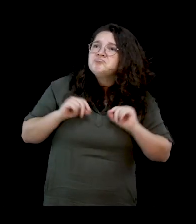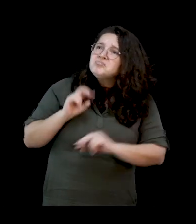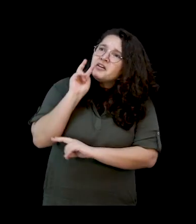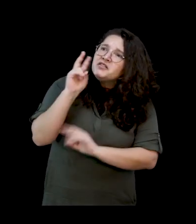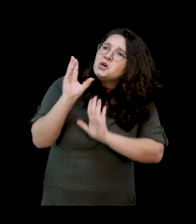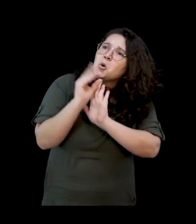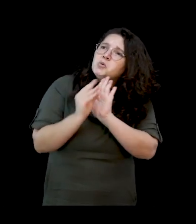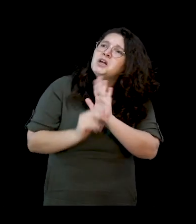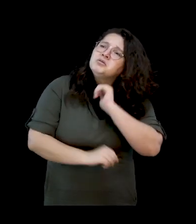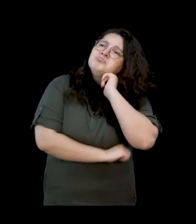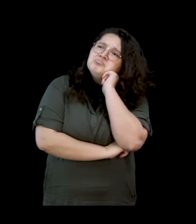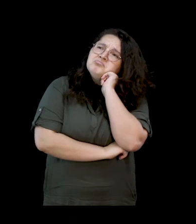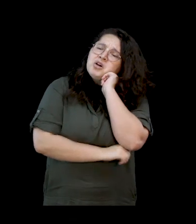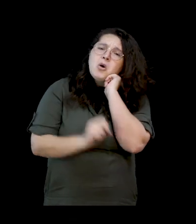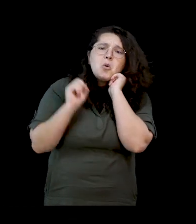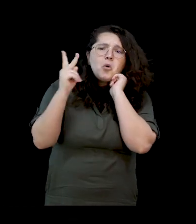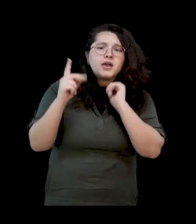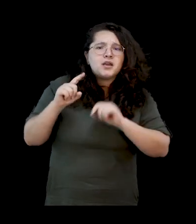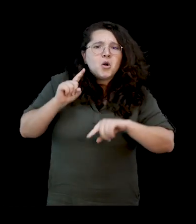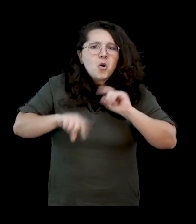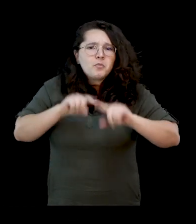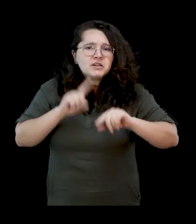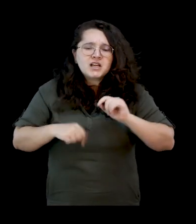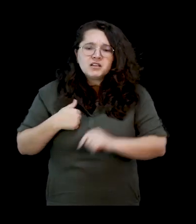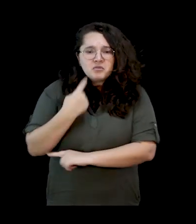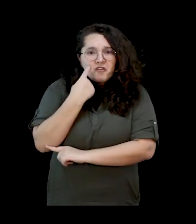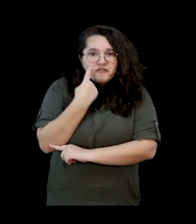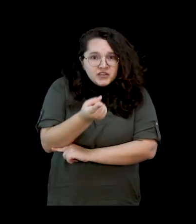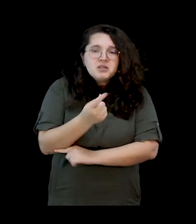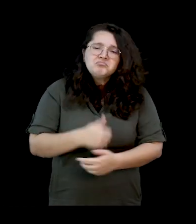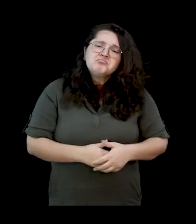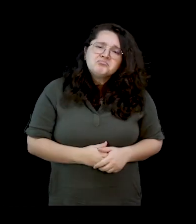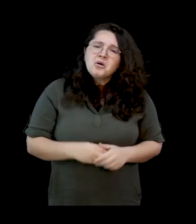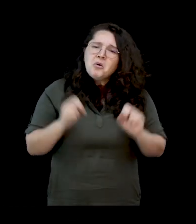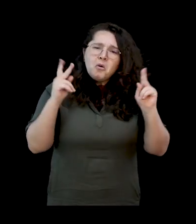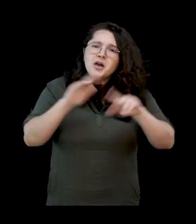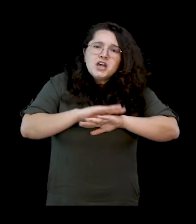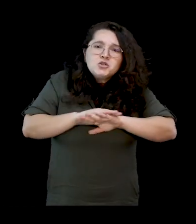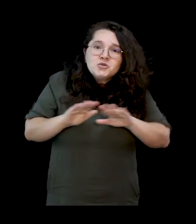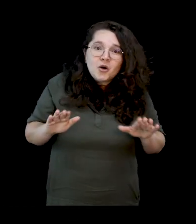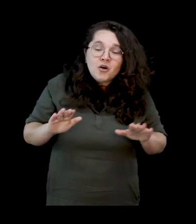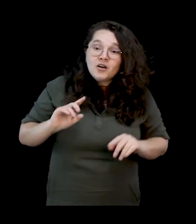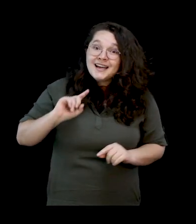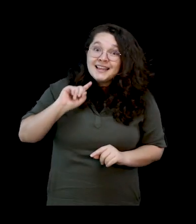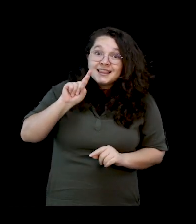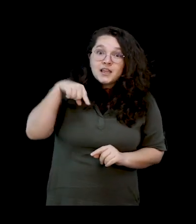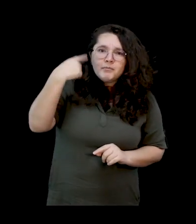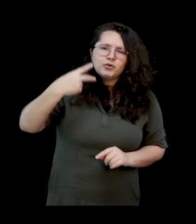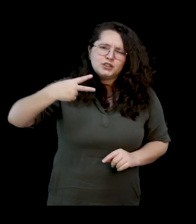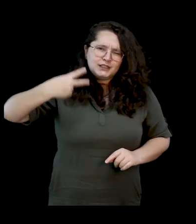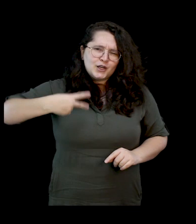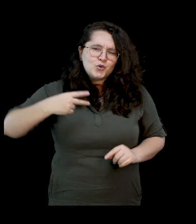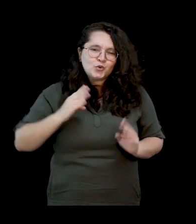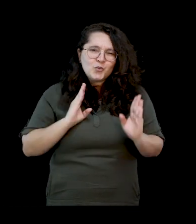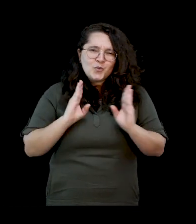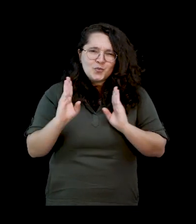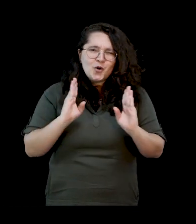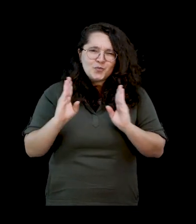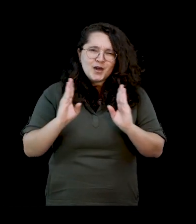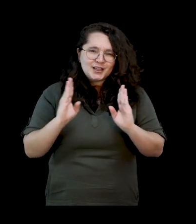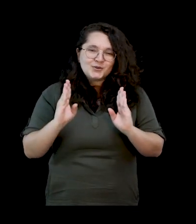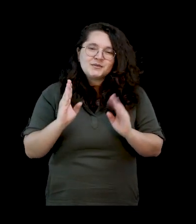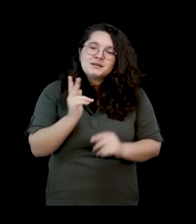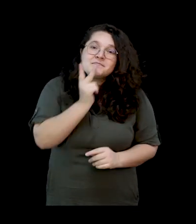conteúdo, do objeto que você tem na sua frente. E, num segundo momento, quase que como uma resultante